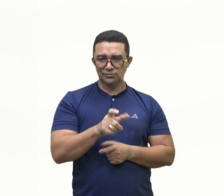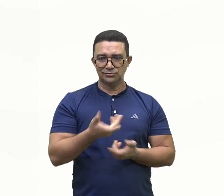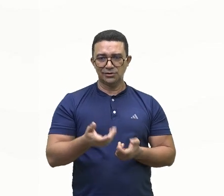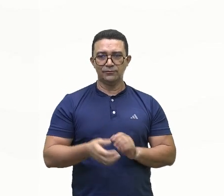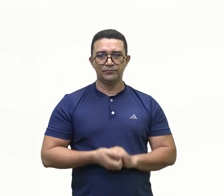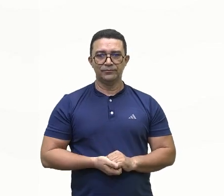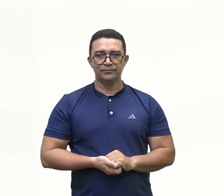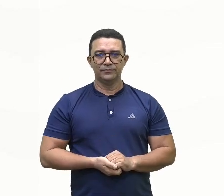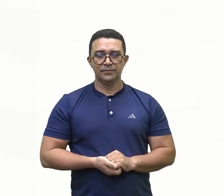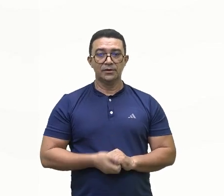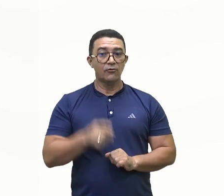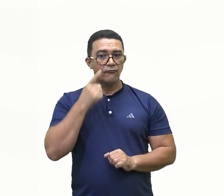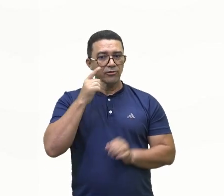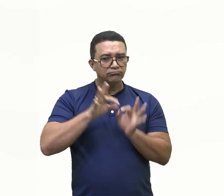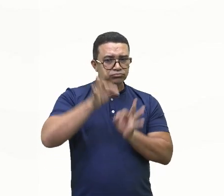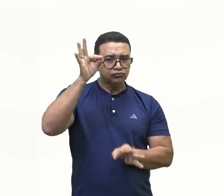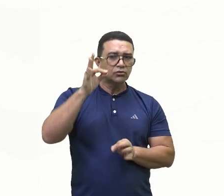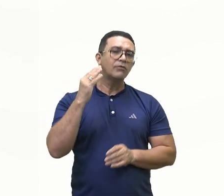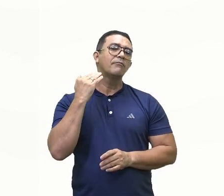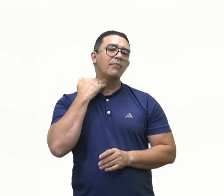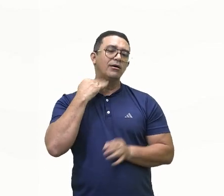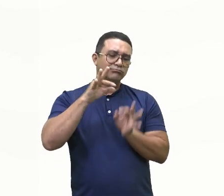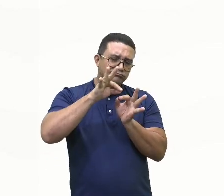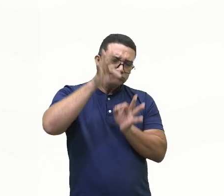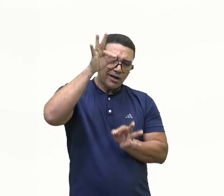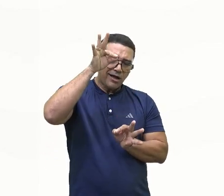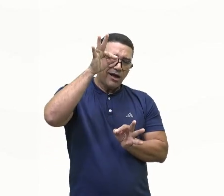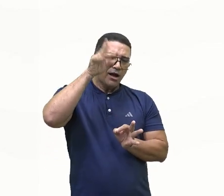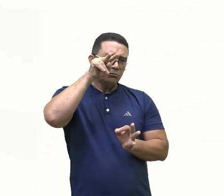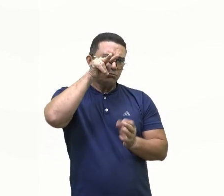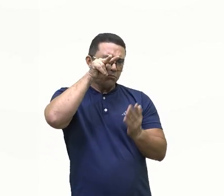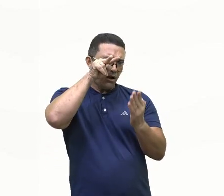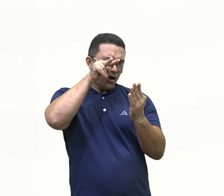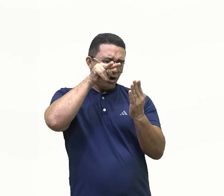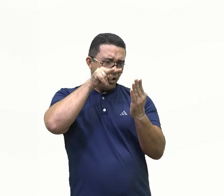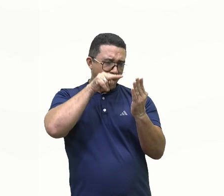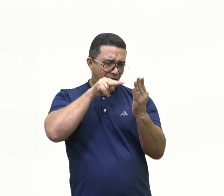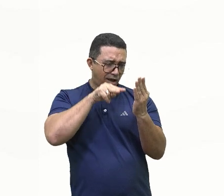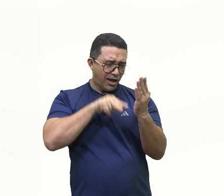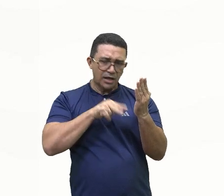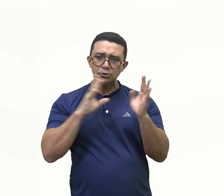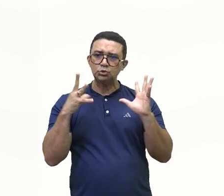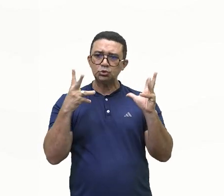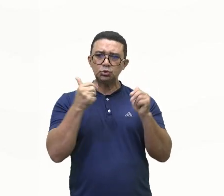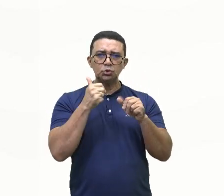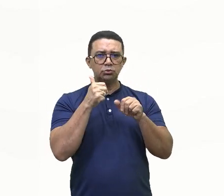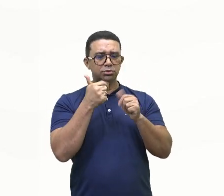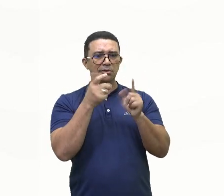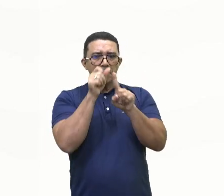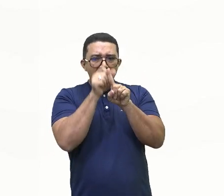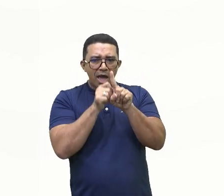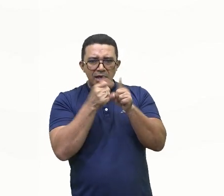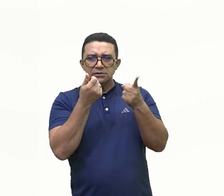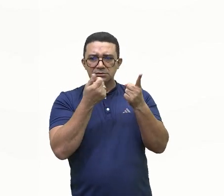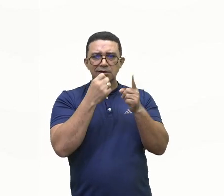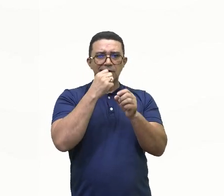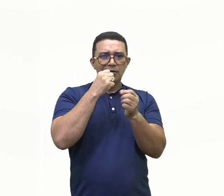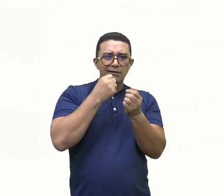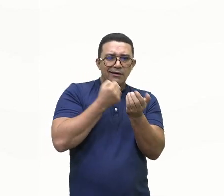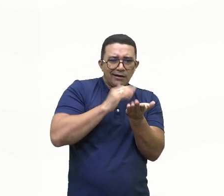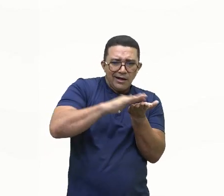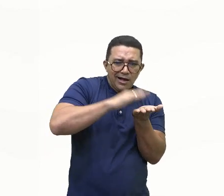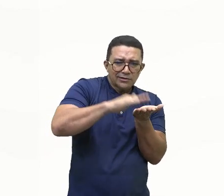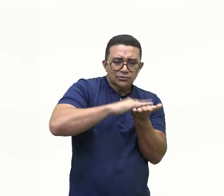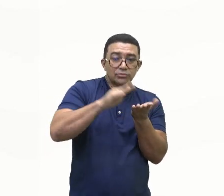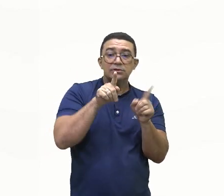no seu extrato bancário? Você vai olhar cada lançamento, tudo que você gastou. E na fatura do